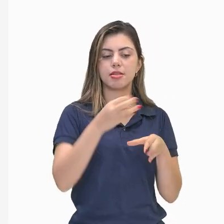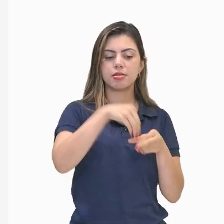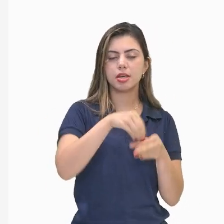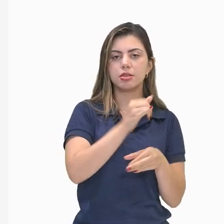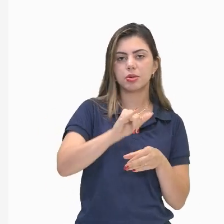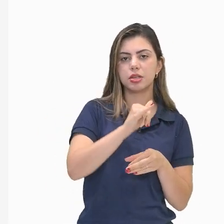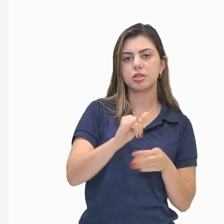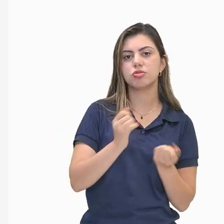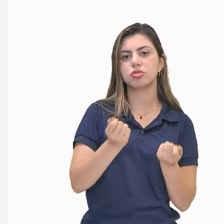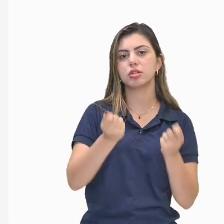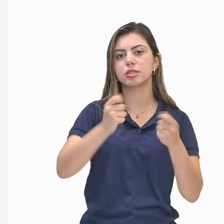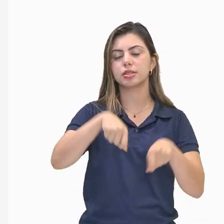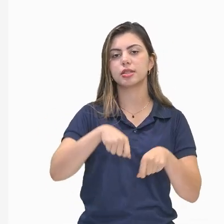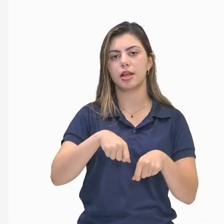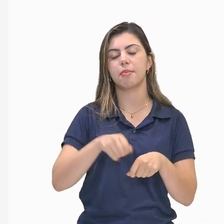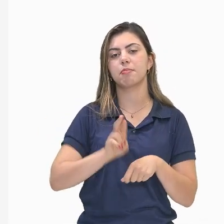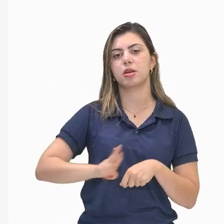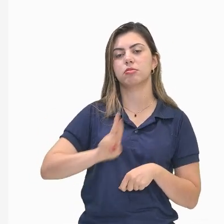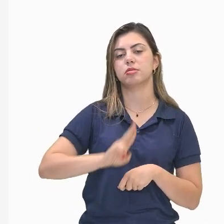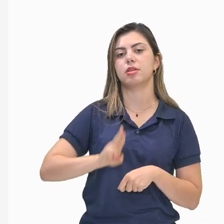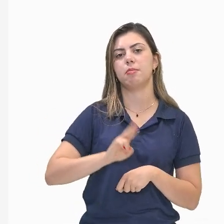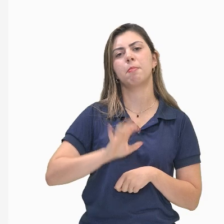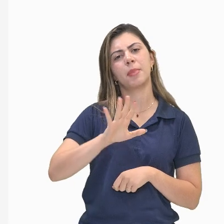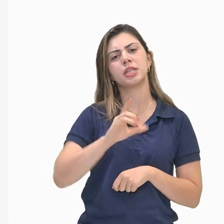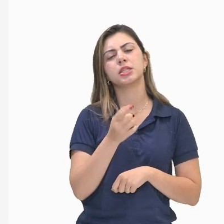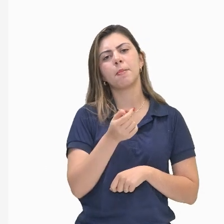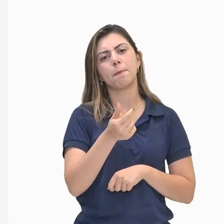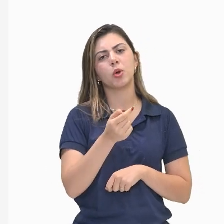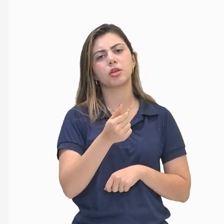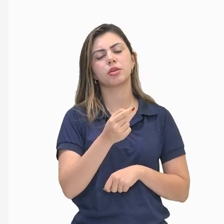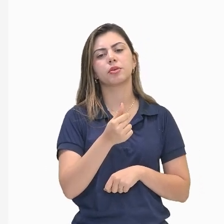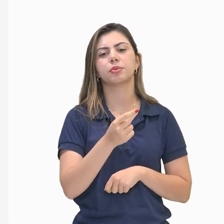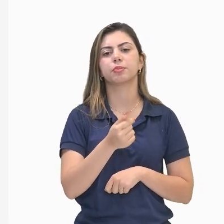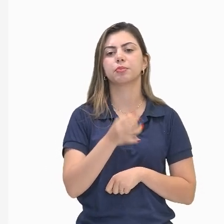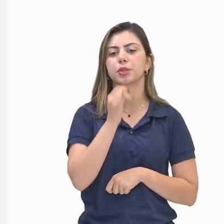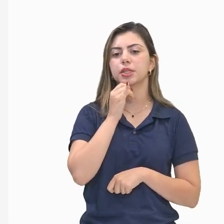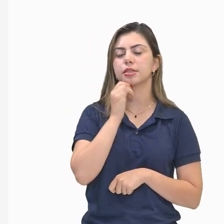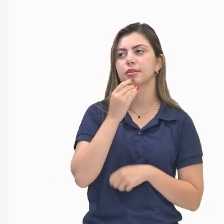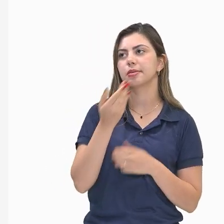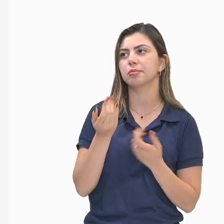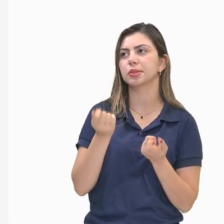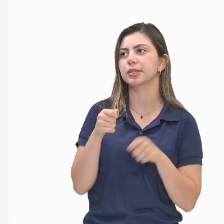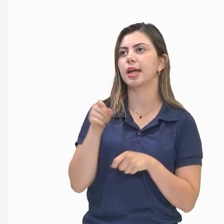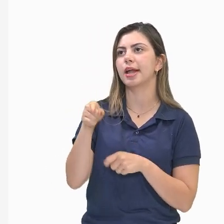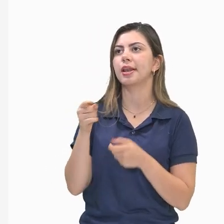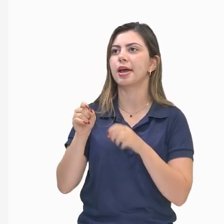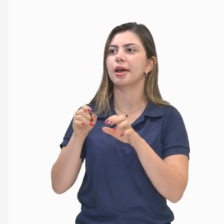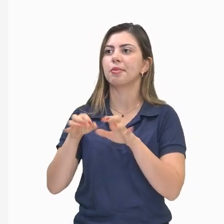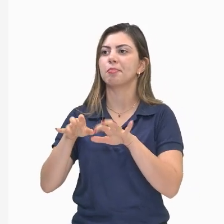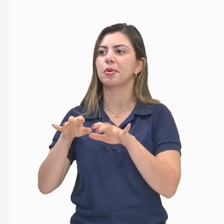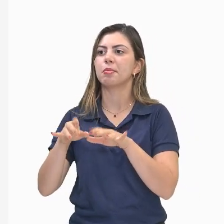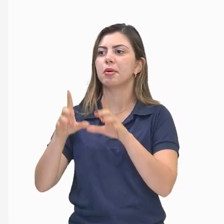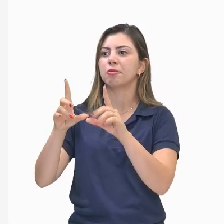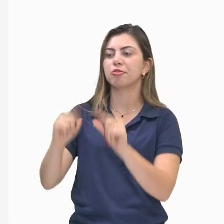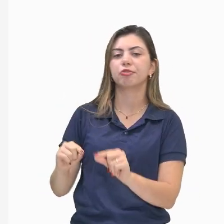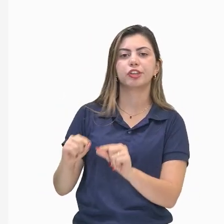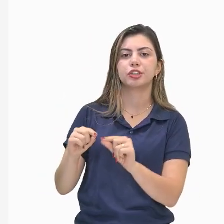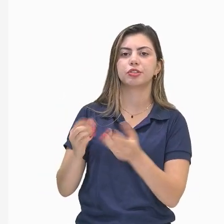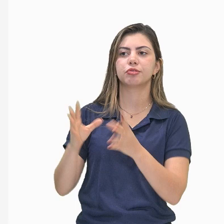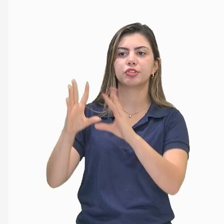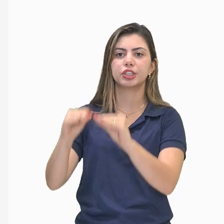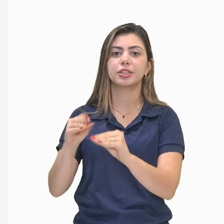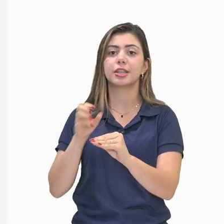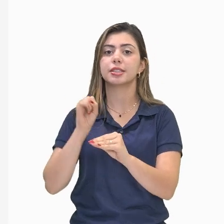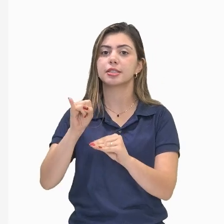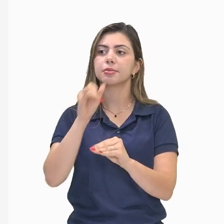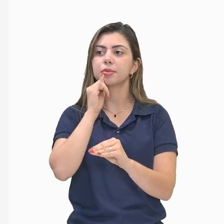nesses dispositivos, para que, por exemplo, se feche algum programa, se termine alguma tarefa, se faltar